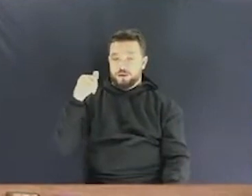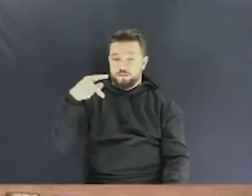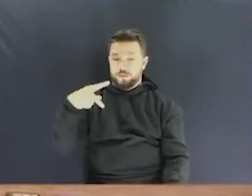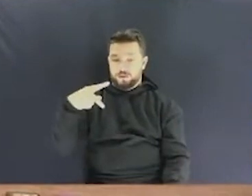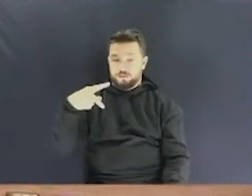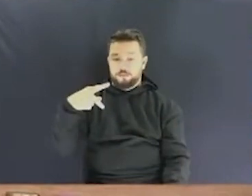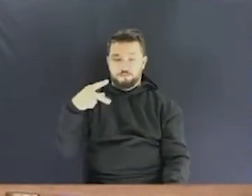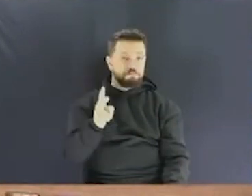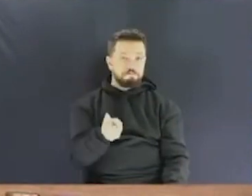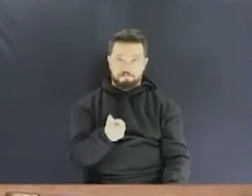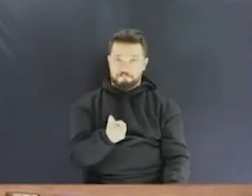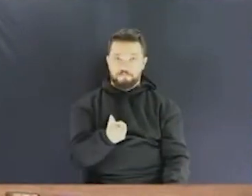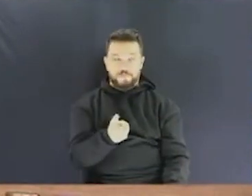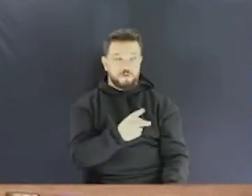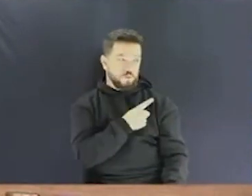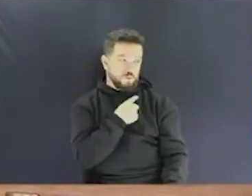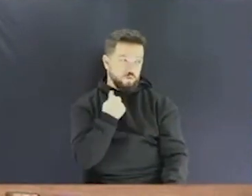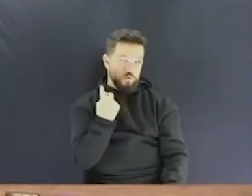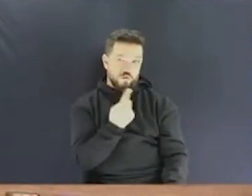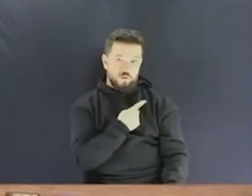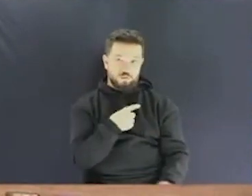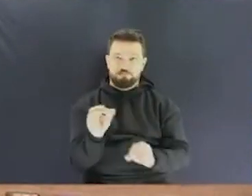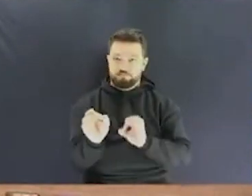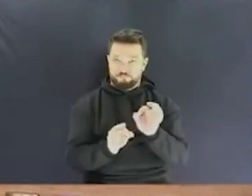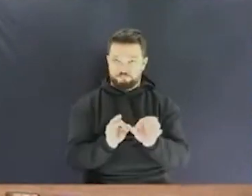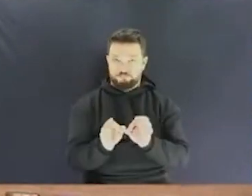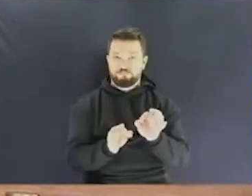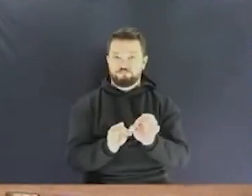transparente. Nós trazemos isso para dentro do nosso acompanhamento